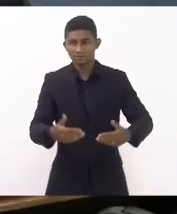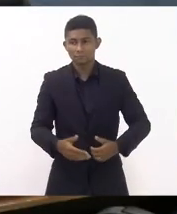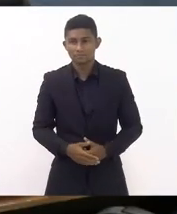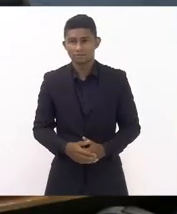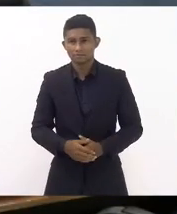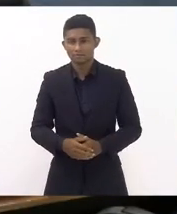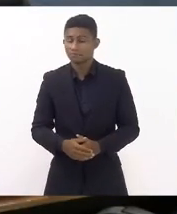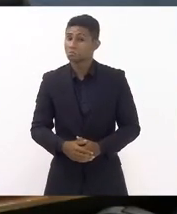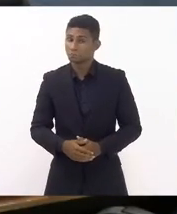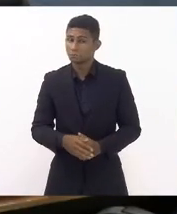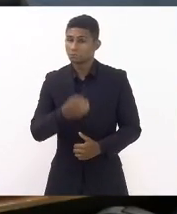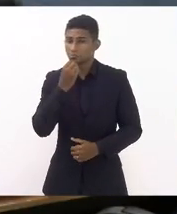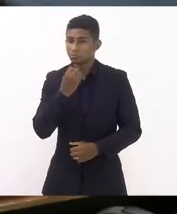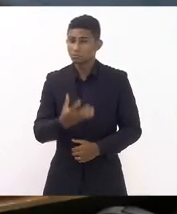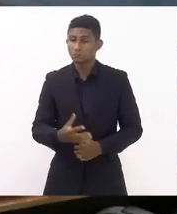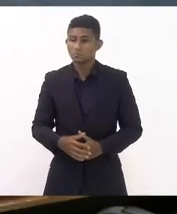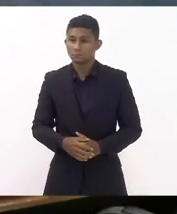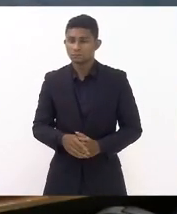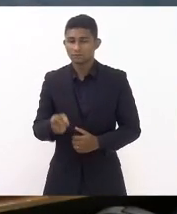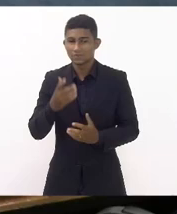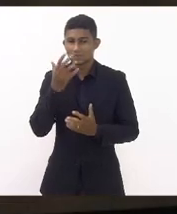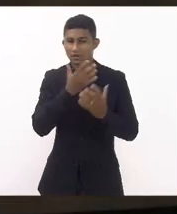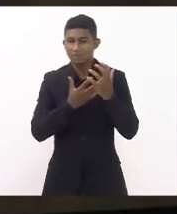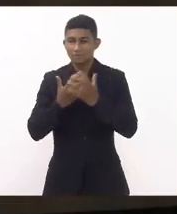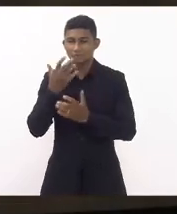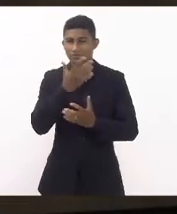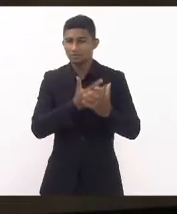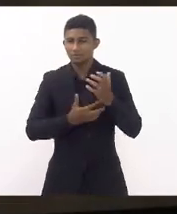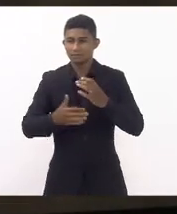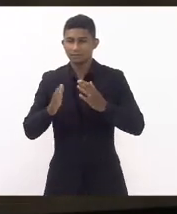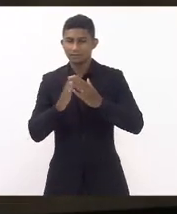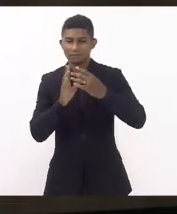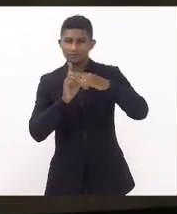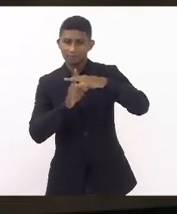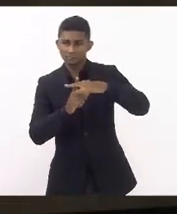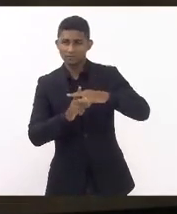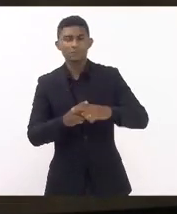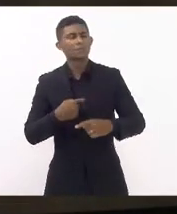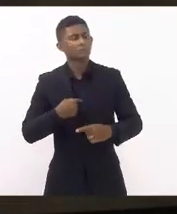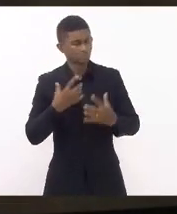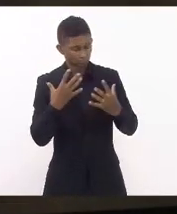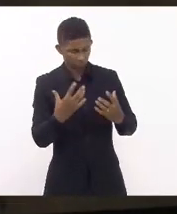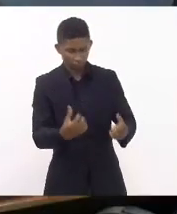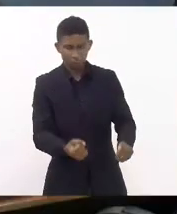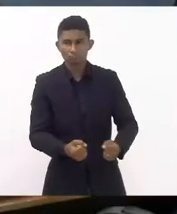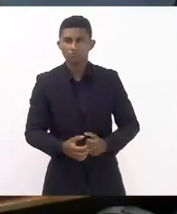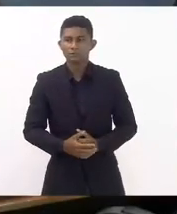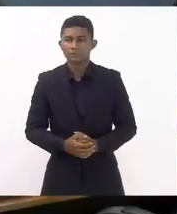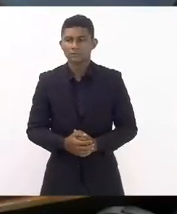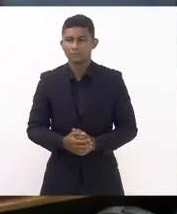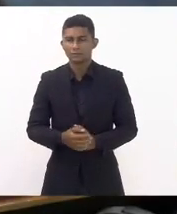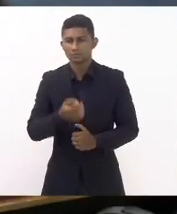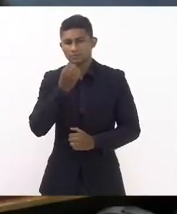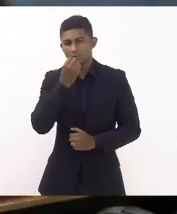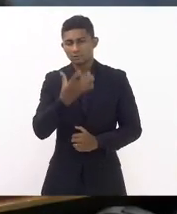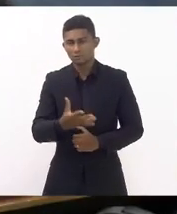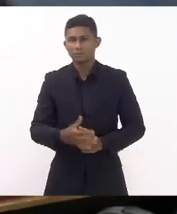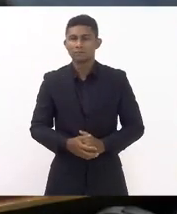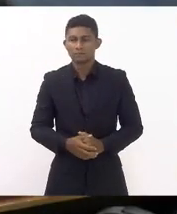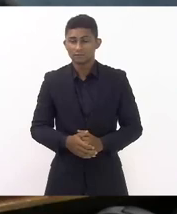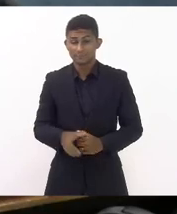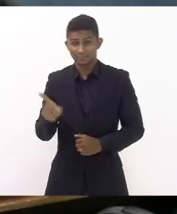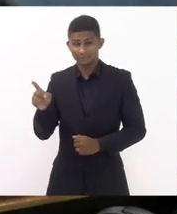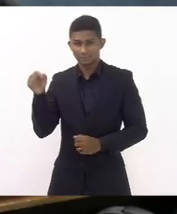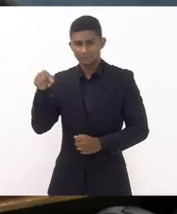Boa ideia. Canção de gospel. Farei com o maior prazer. Seria muito bom uma